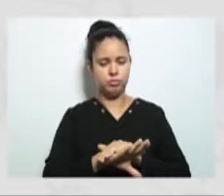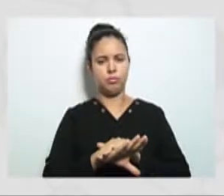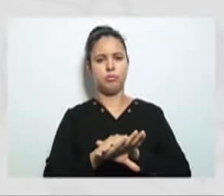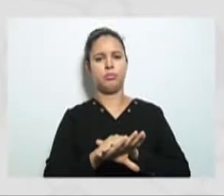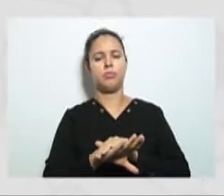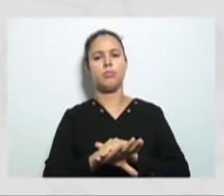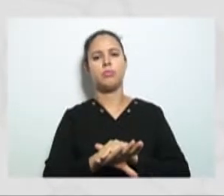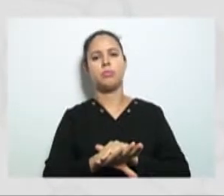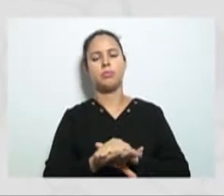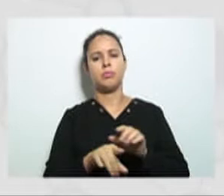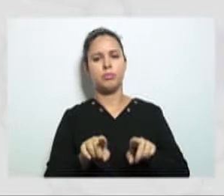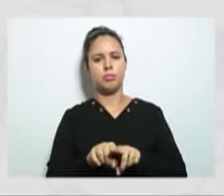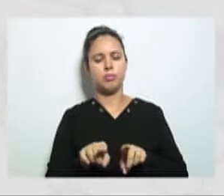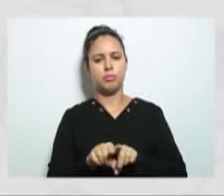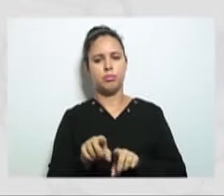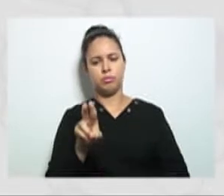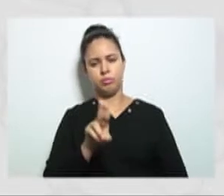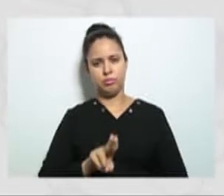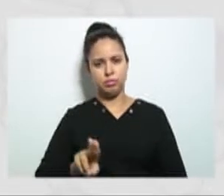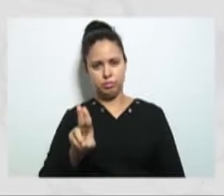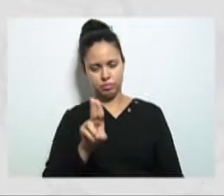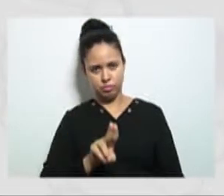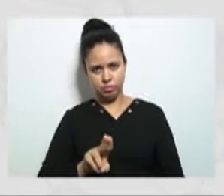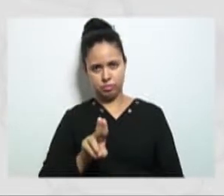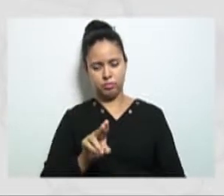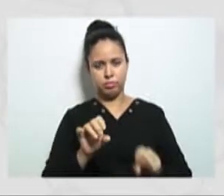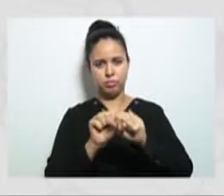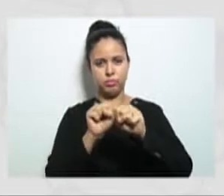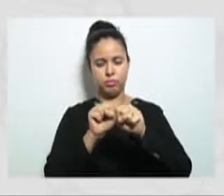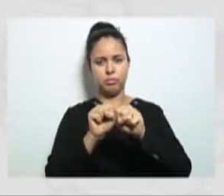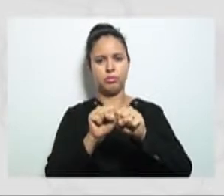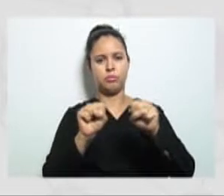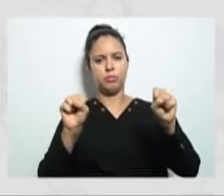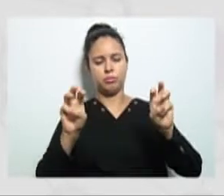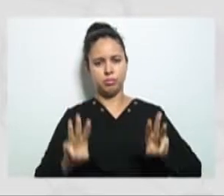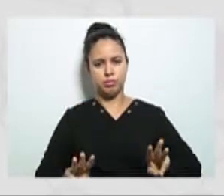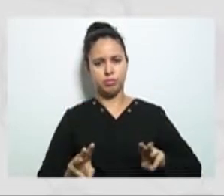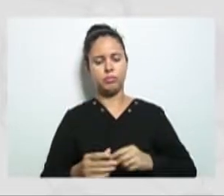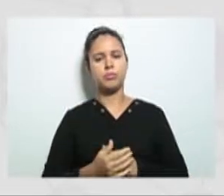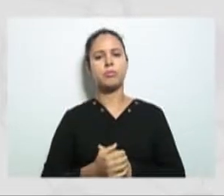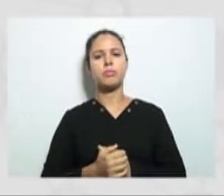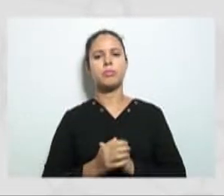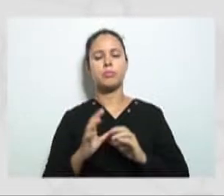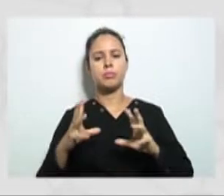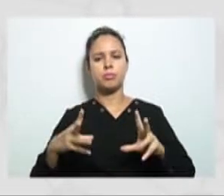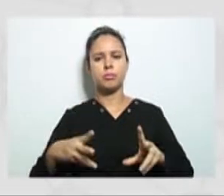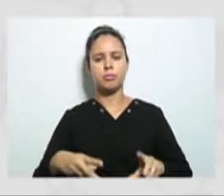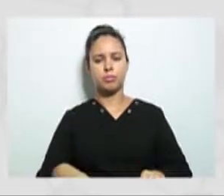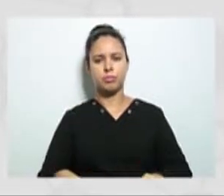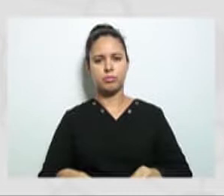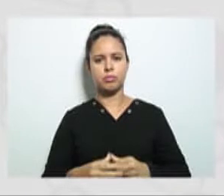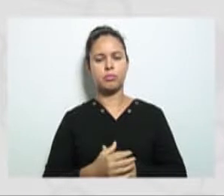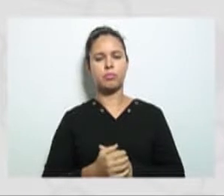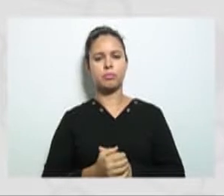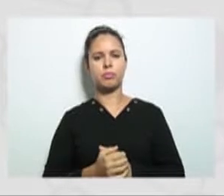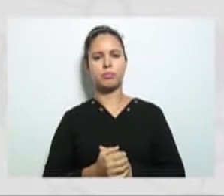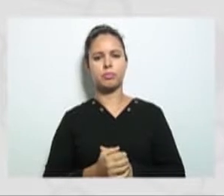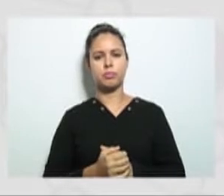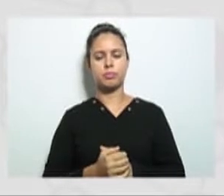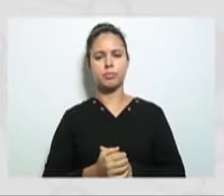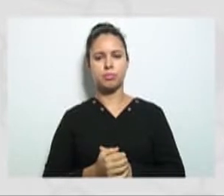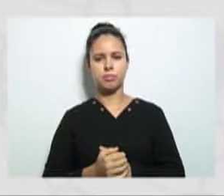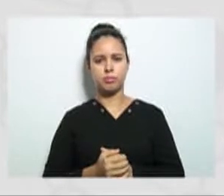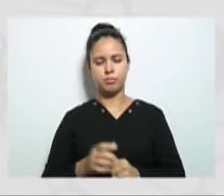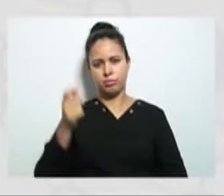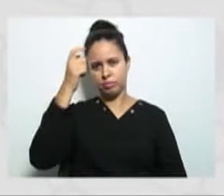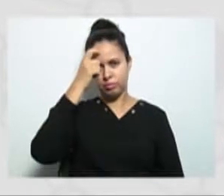arquivos, dados de usuário, do sistema operacional que a gente vai ver mais à frente também. Tudo de forma temporária nessa memória. Essa memória,